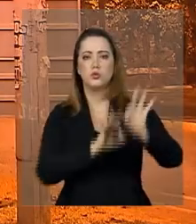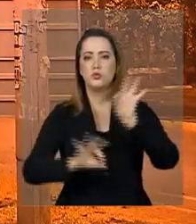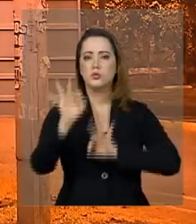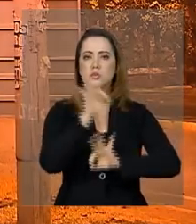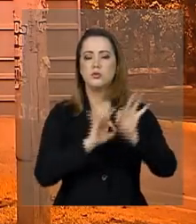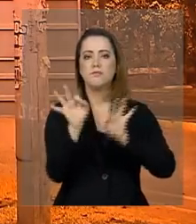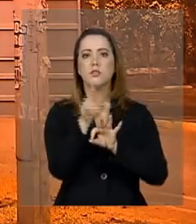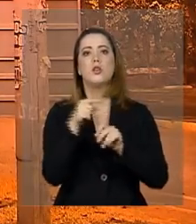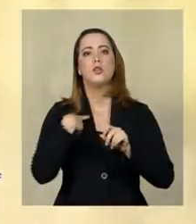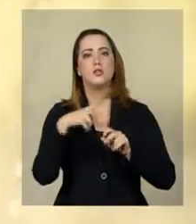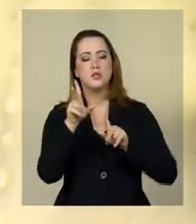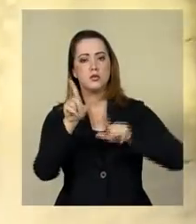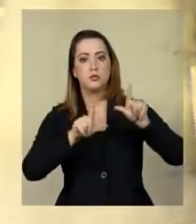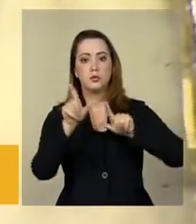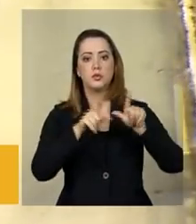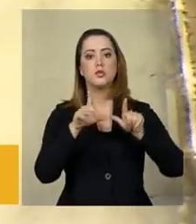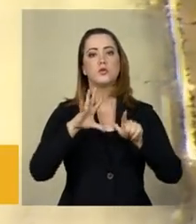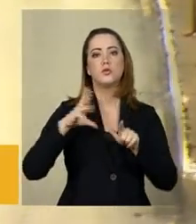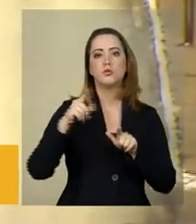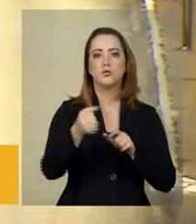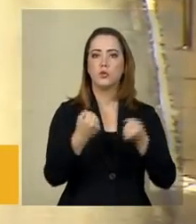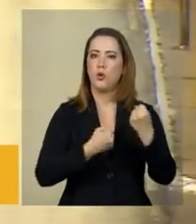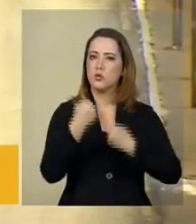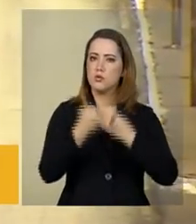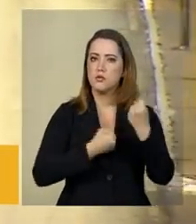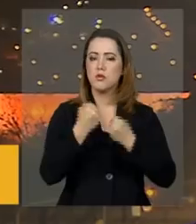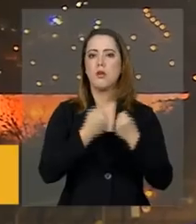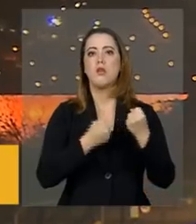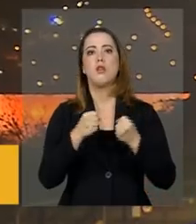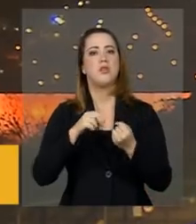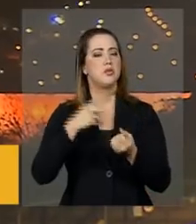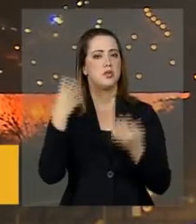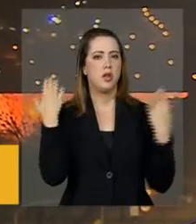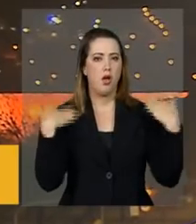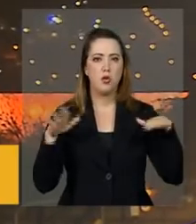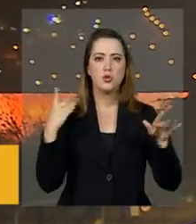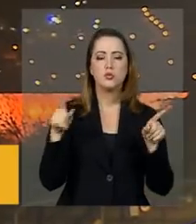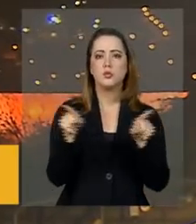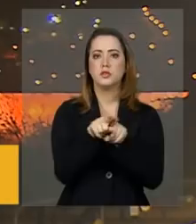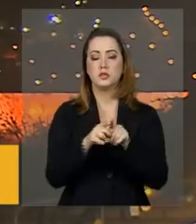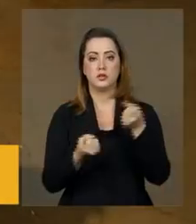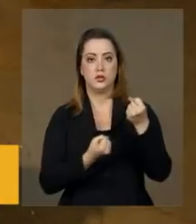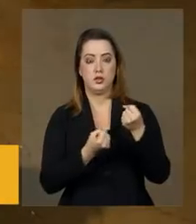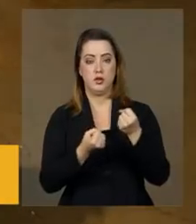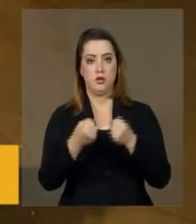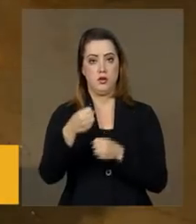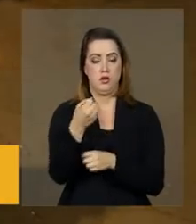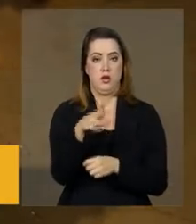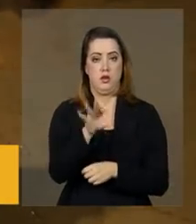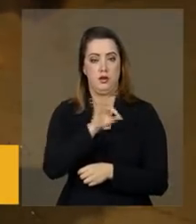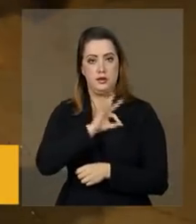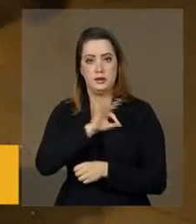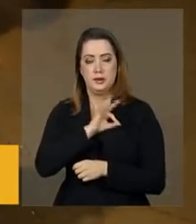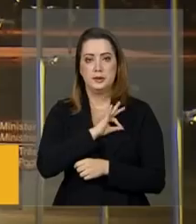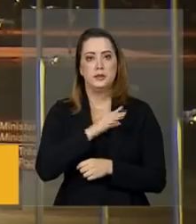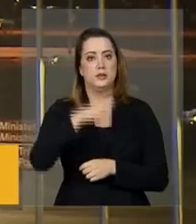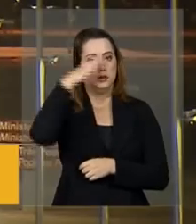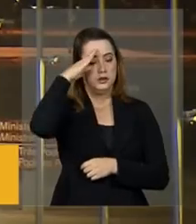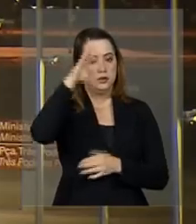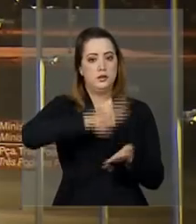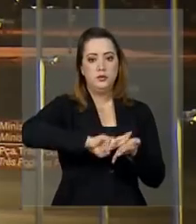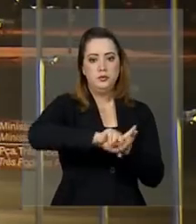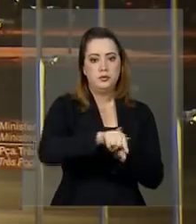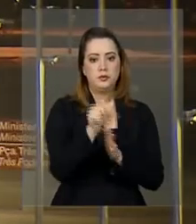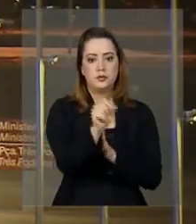ver carros de passeio e também carros da polícia e das forças armadas. Como eu disse, os preparativos para o 7 de setembro,